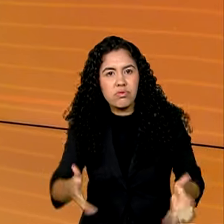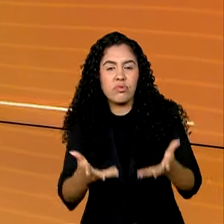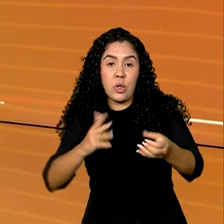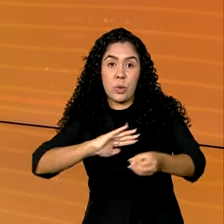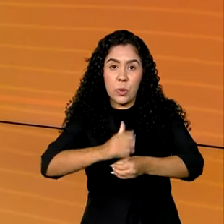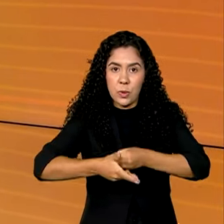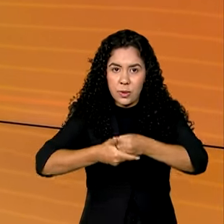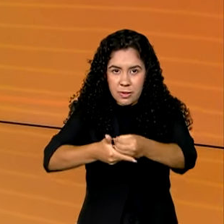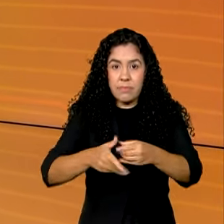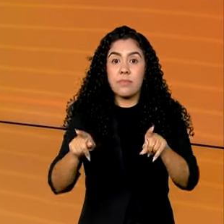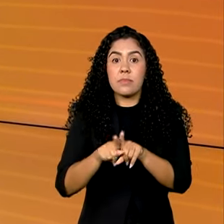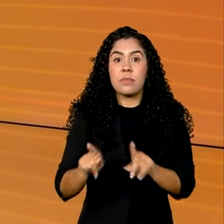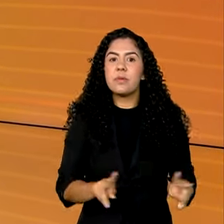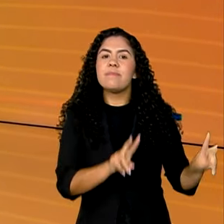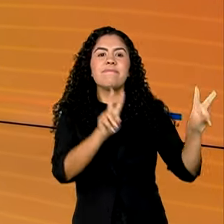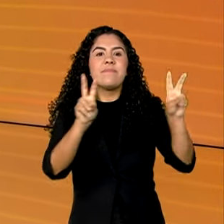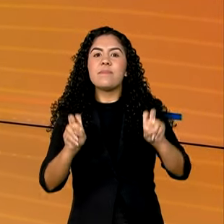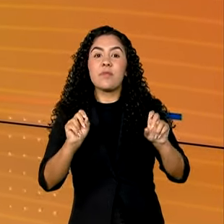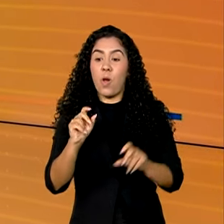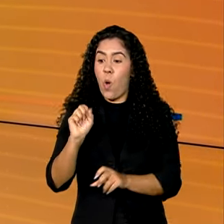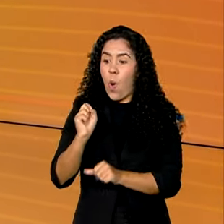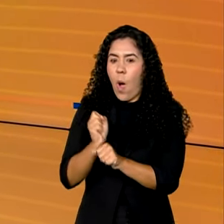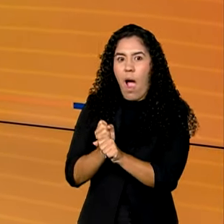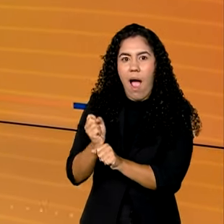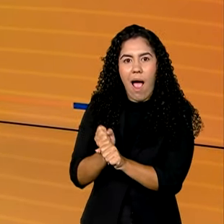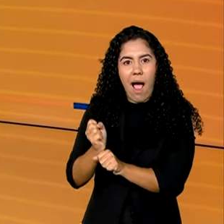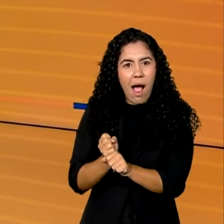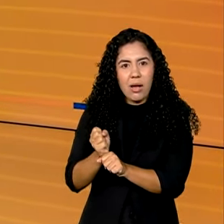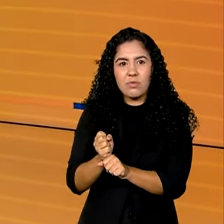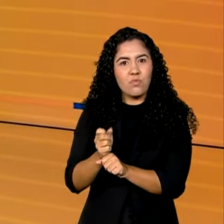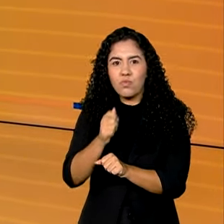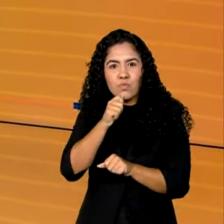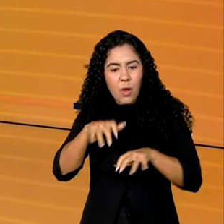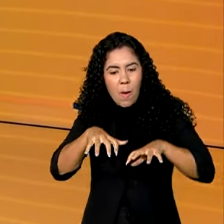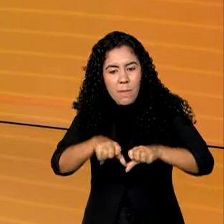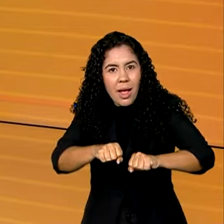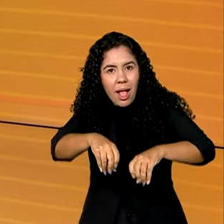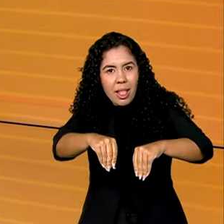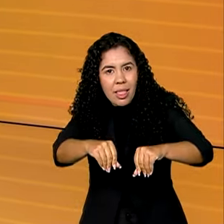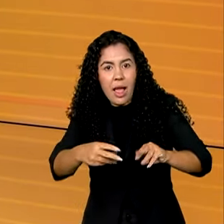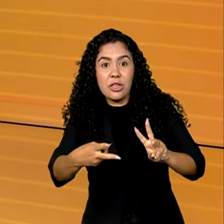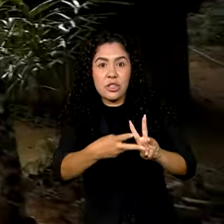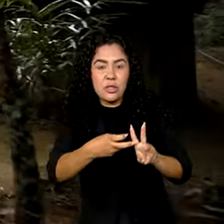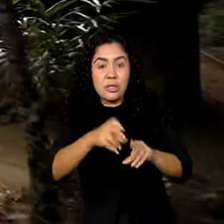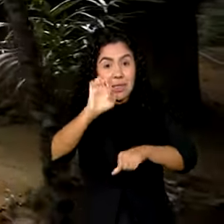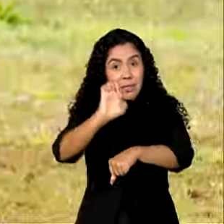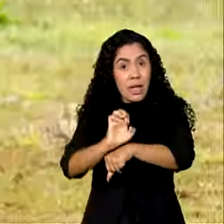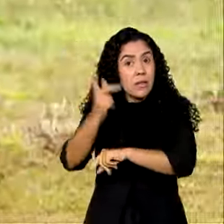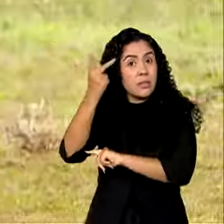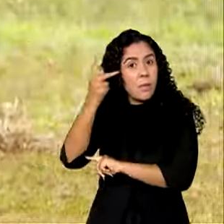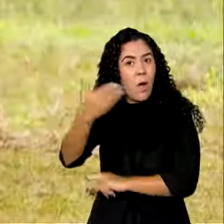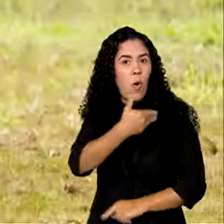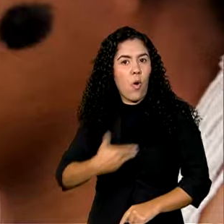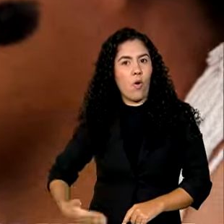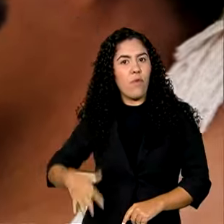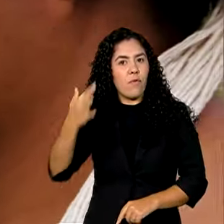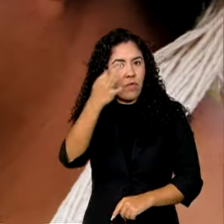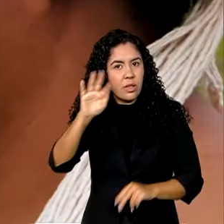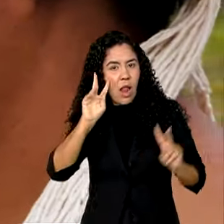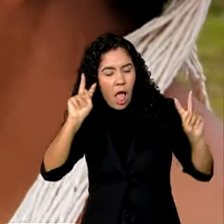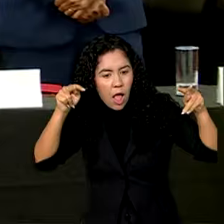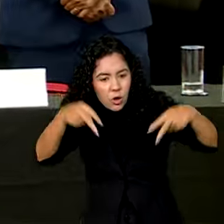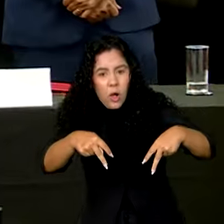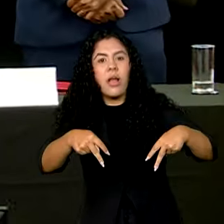sustentabilidade e mais depois de 8 anos sem demarcações de terras indígenas em São Paulo governo federal reconhece o